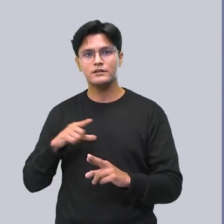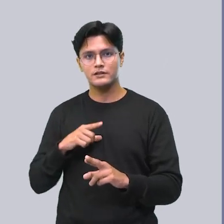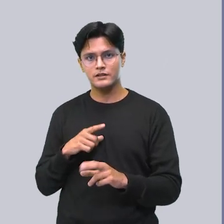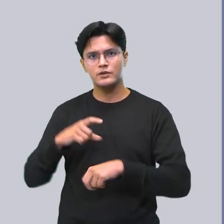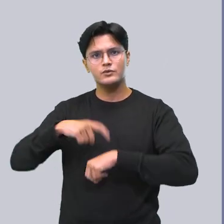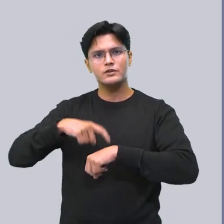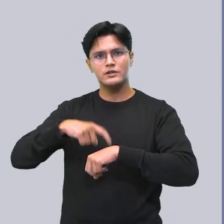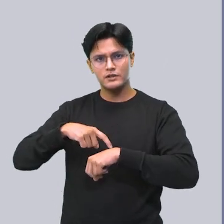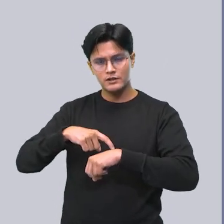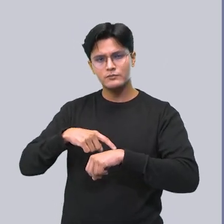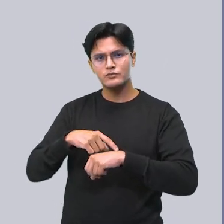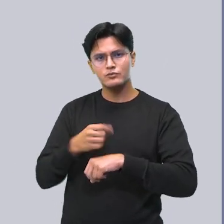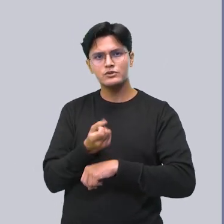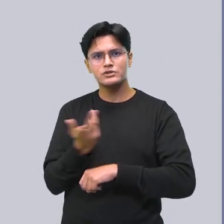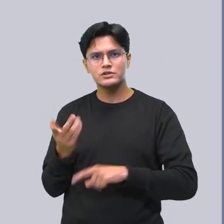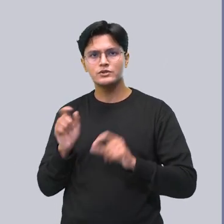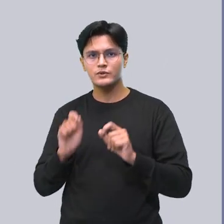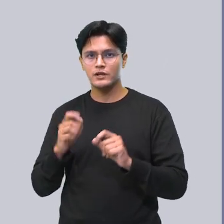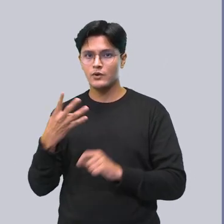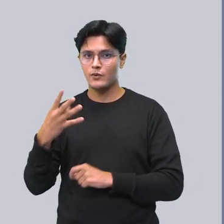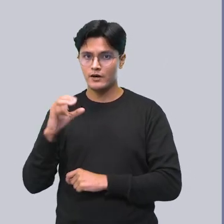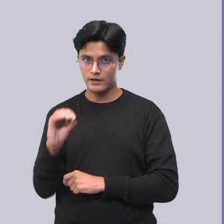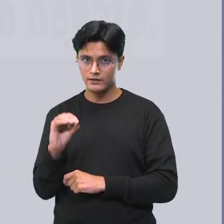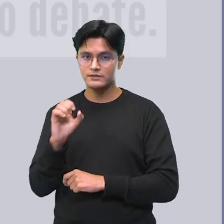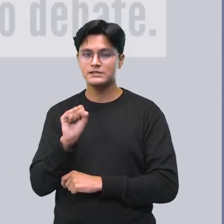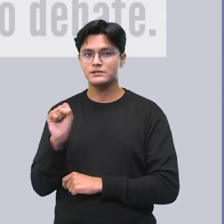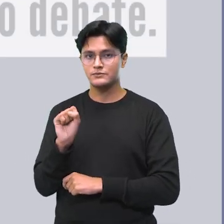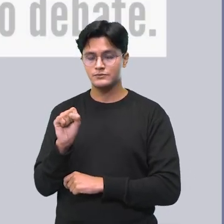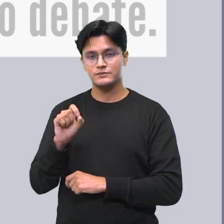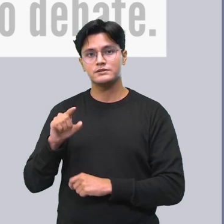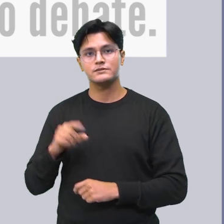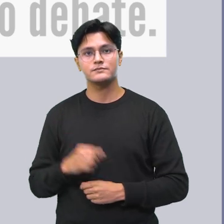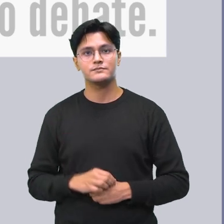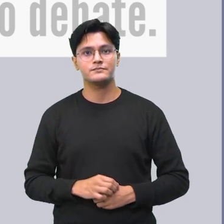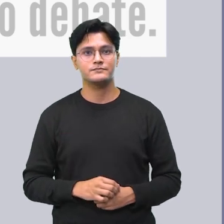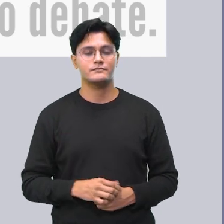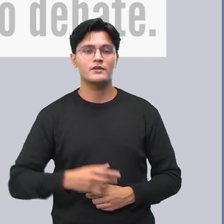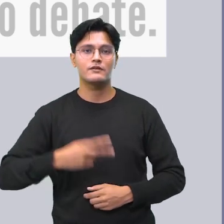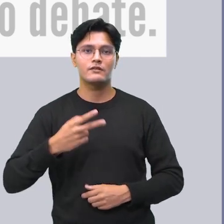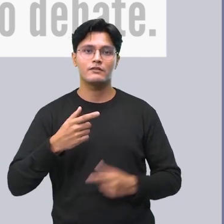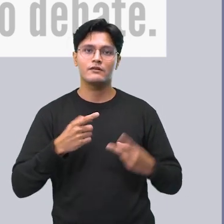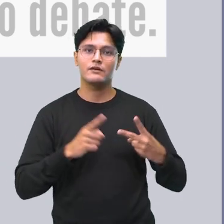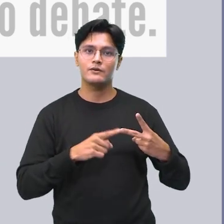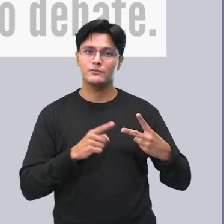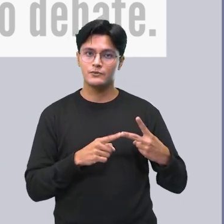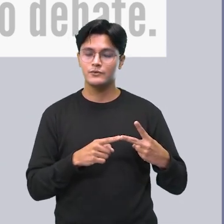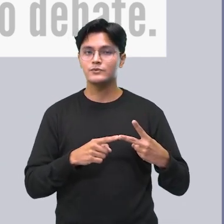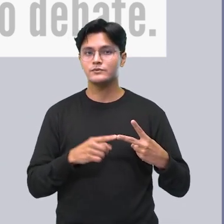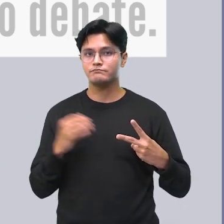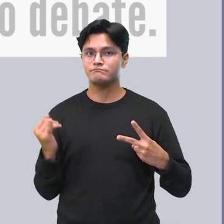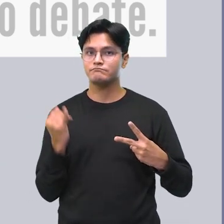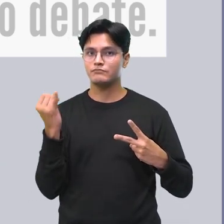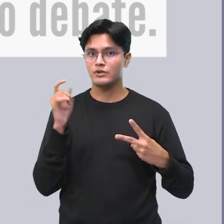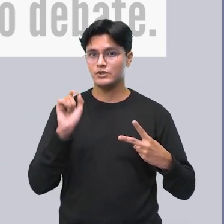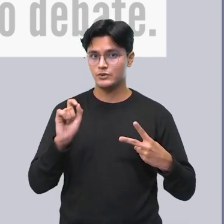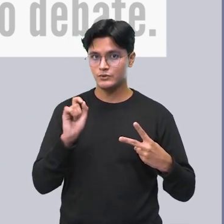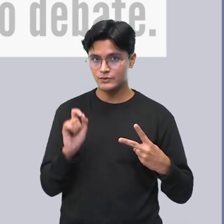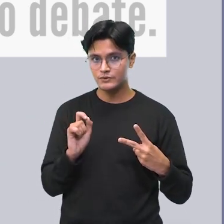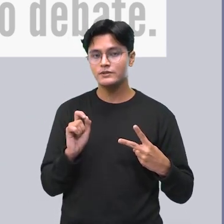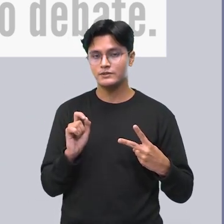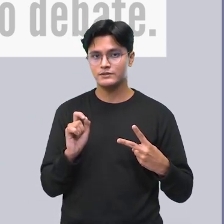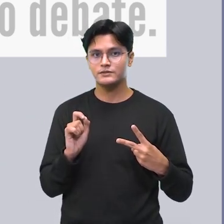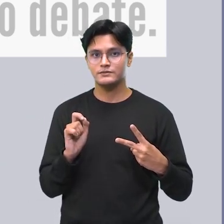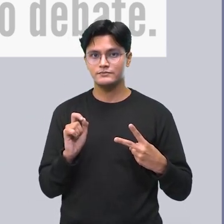40 segundos para expor suas ideias em cada turno. Segundo, é extremamente importante que evitemos